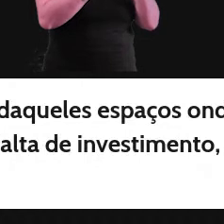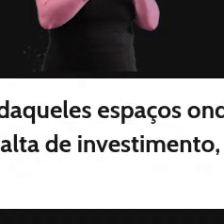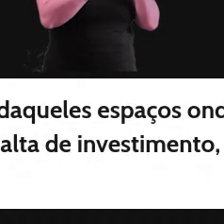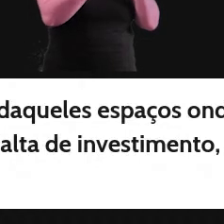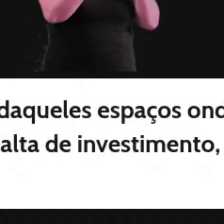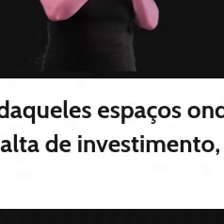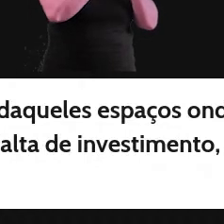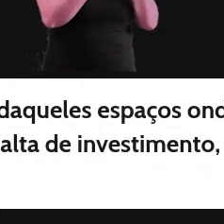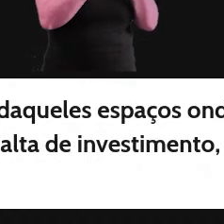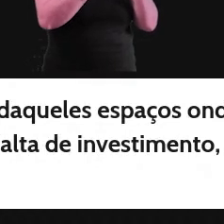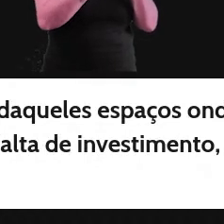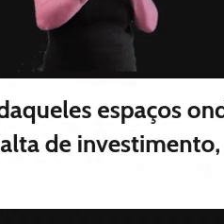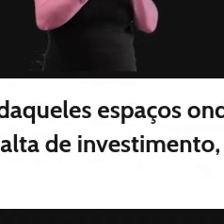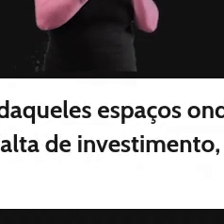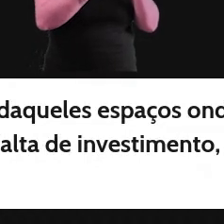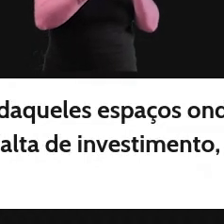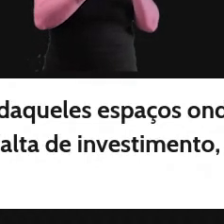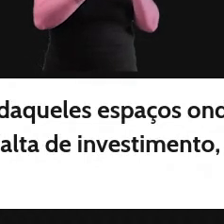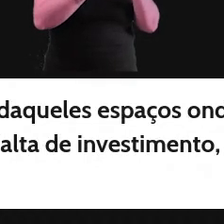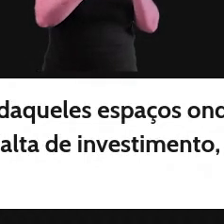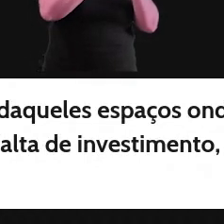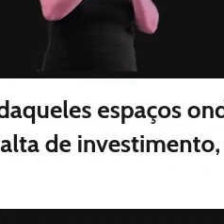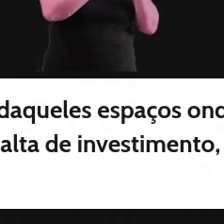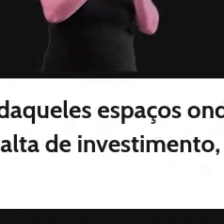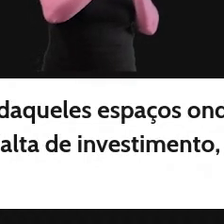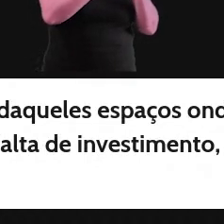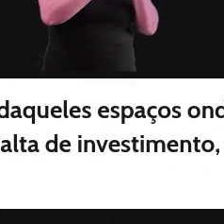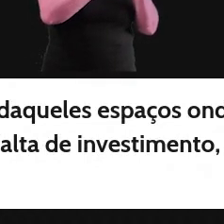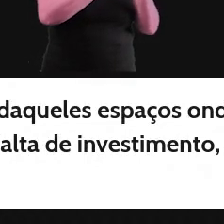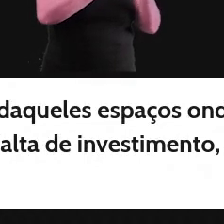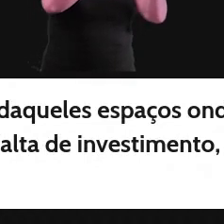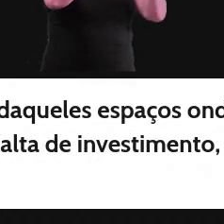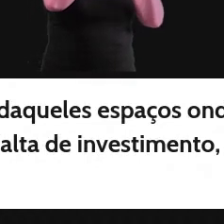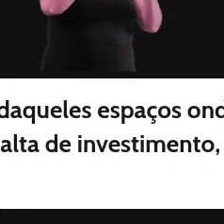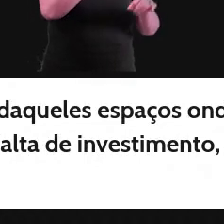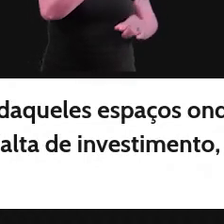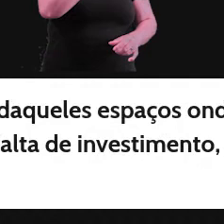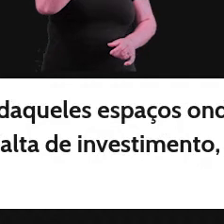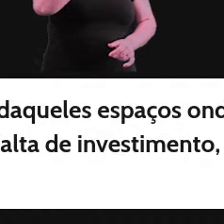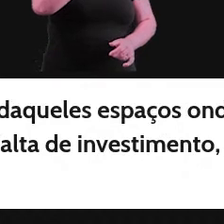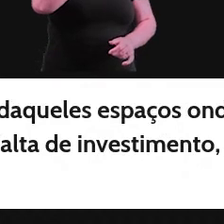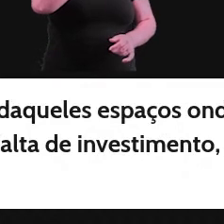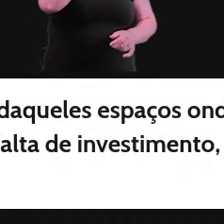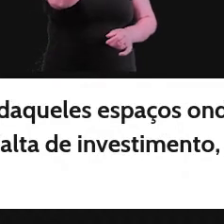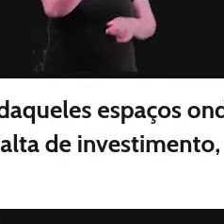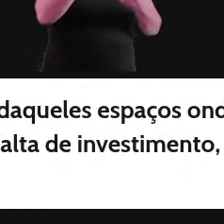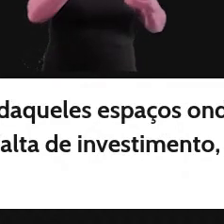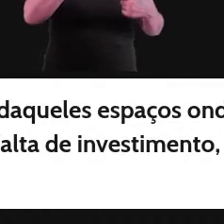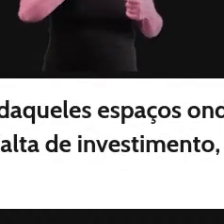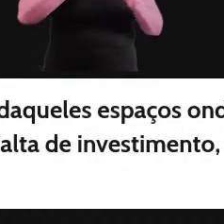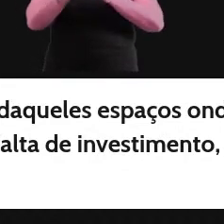de Inclusão. Então, mesmo que o prédio seja tombado, ele tem que ser acessível